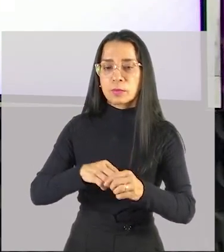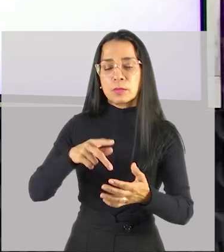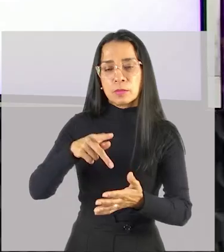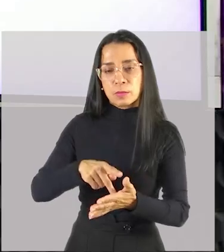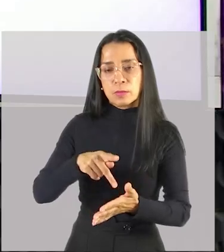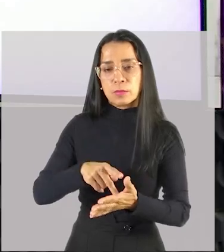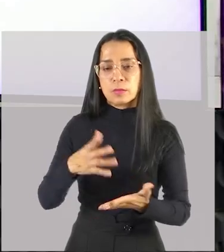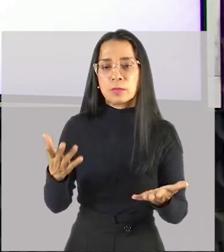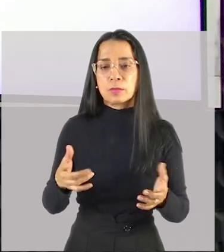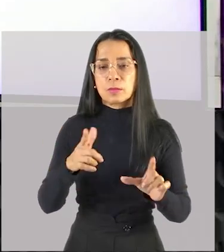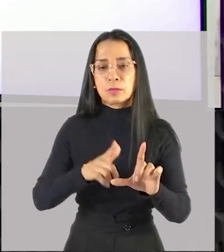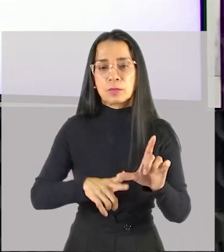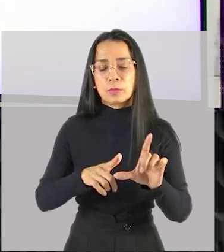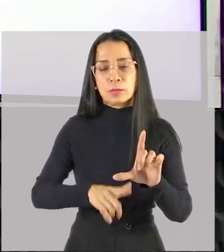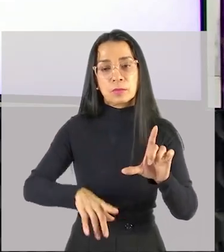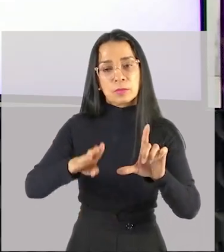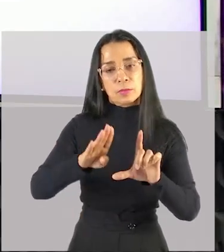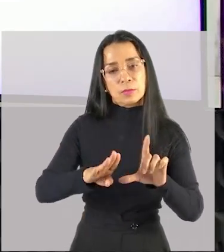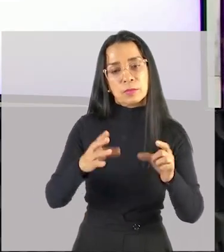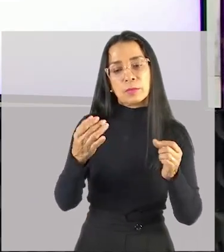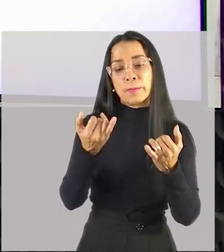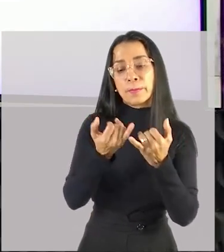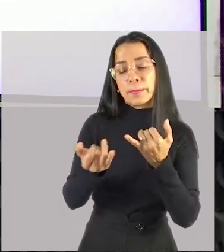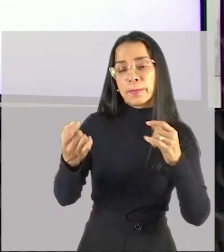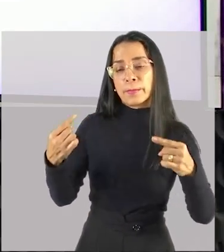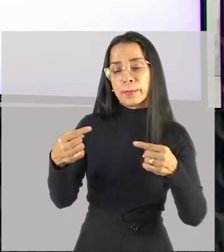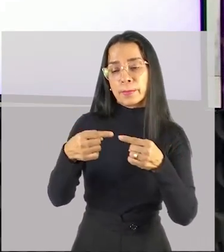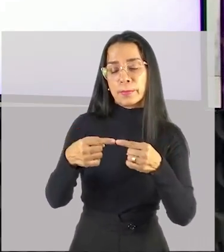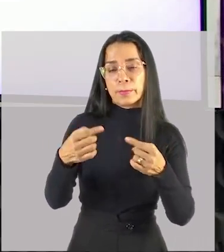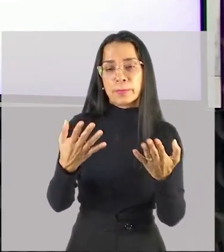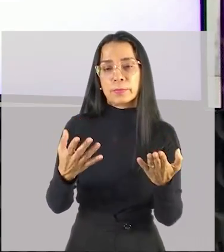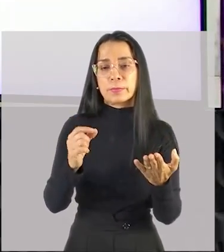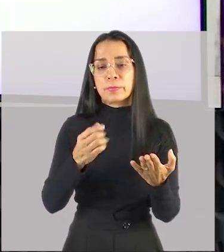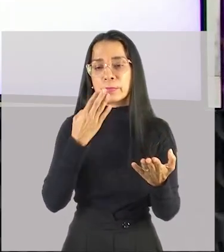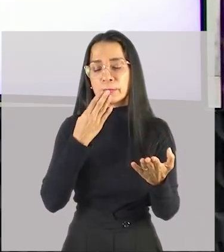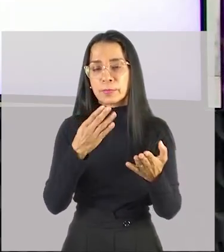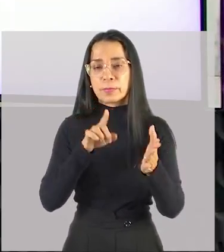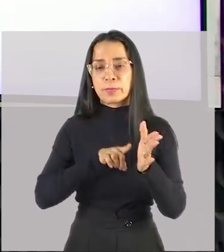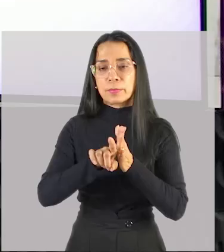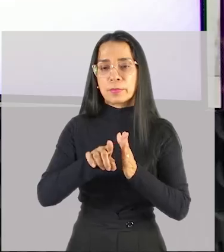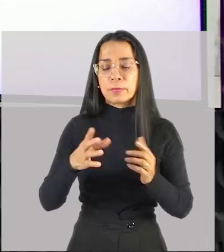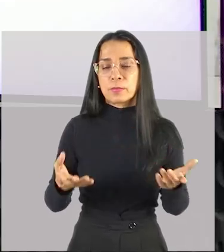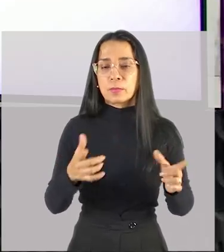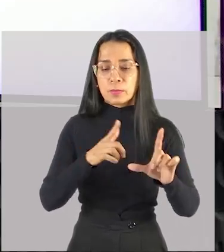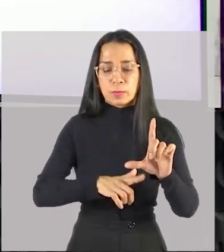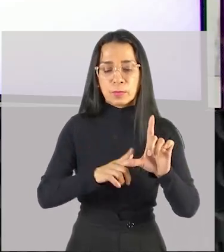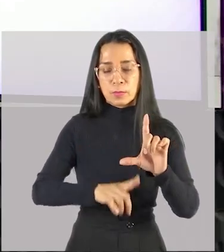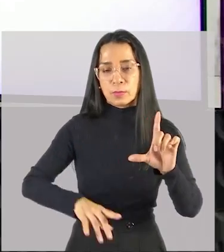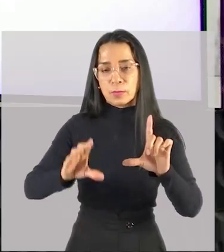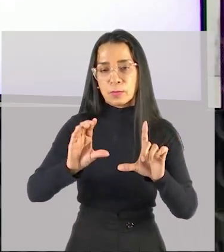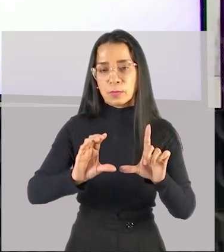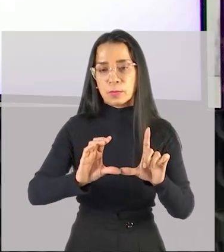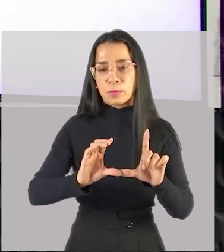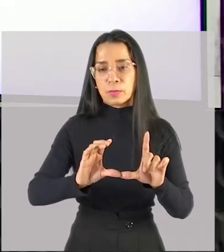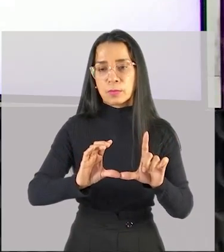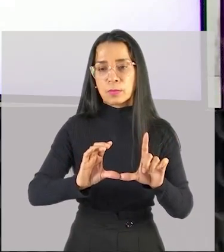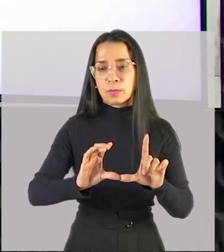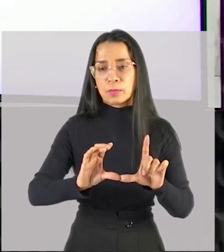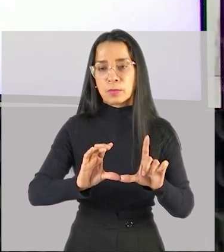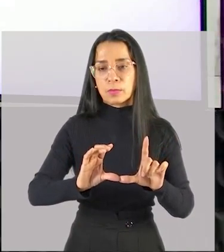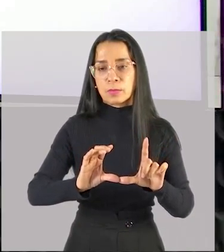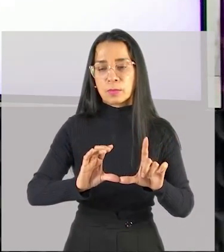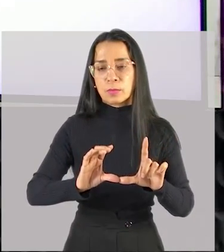B é a alternativa mais adequada para o que pede a questão. Letra C. Explicar